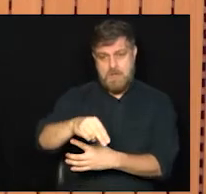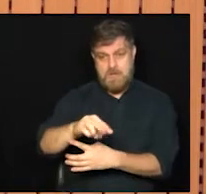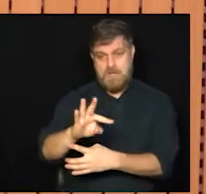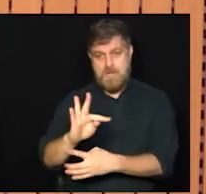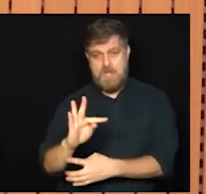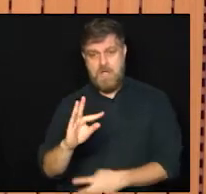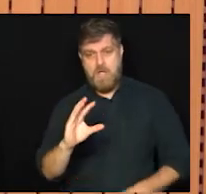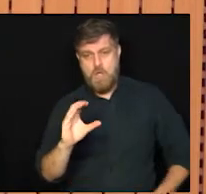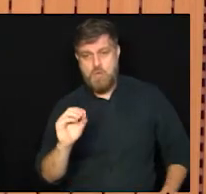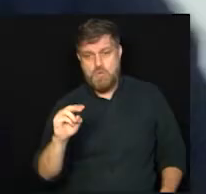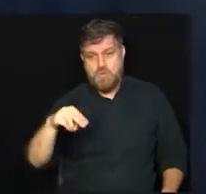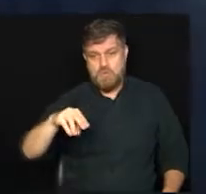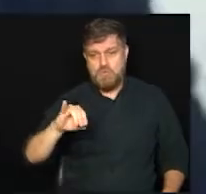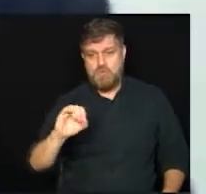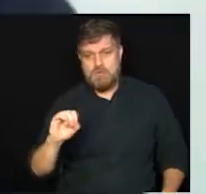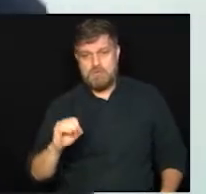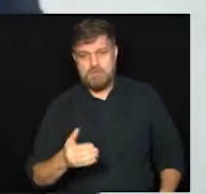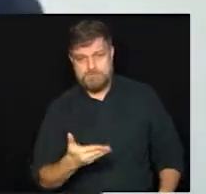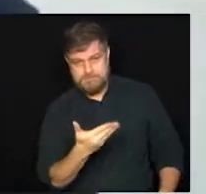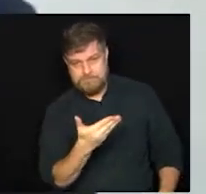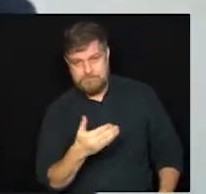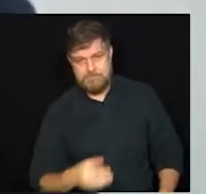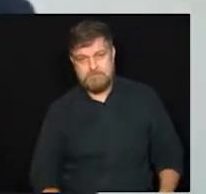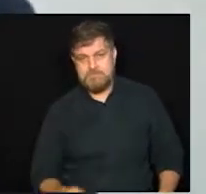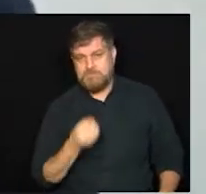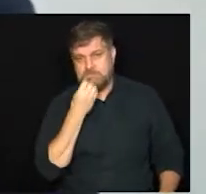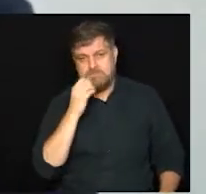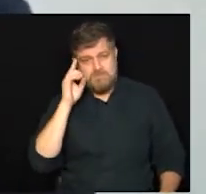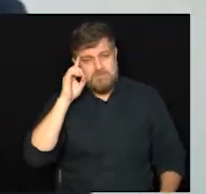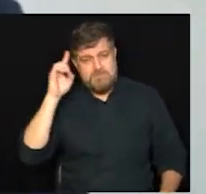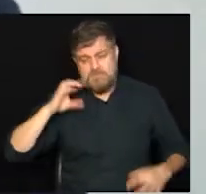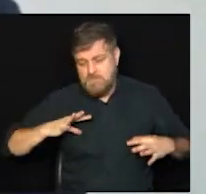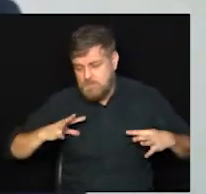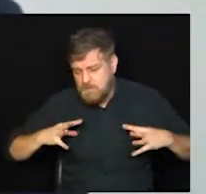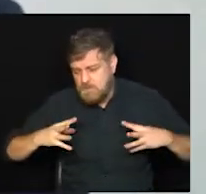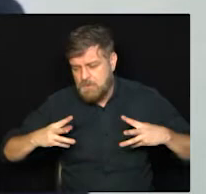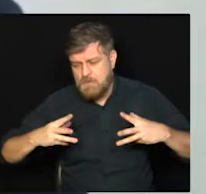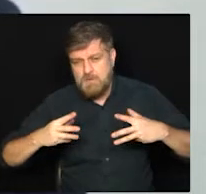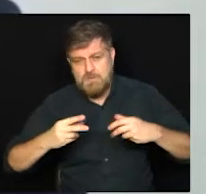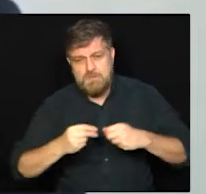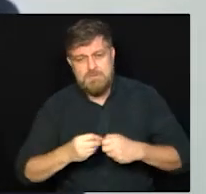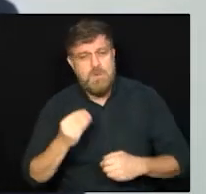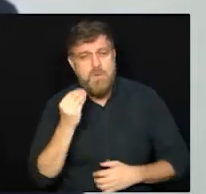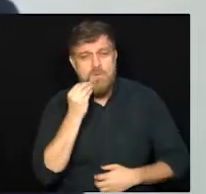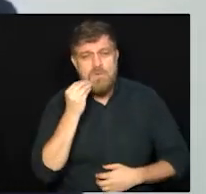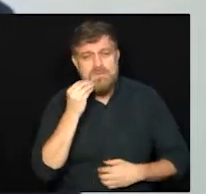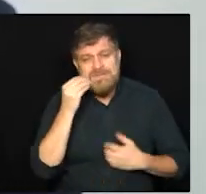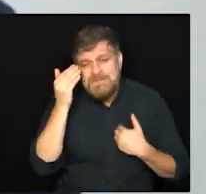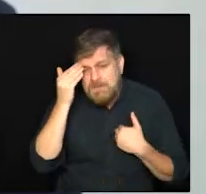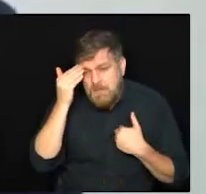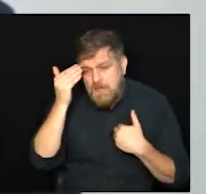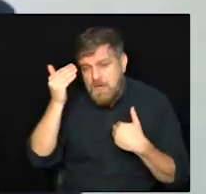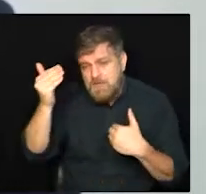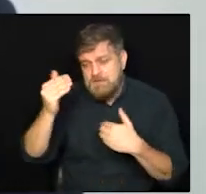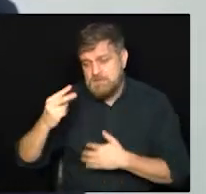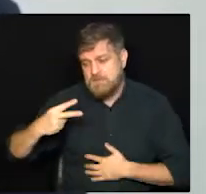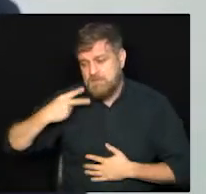Bom, inicialmente, dar um bom dia para todo mundo e agradecer a oportunidade, agradecer a todos os